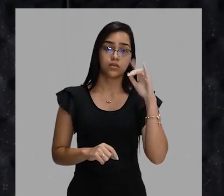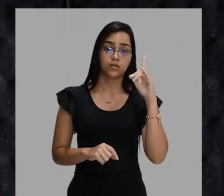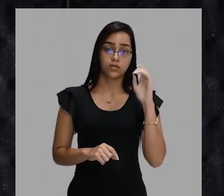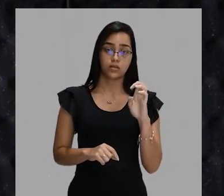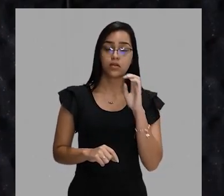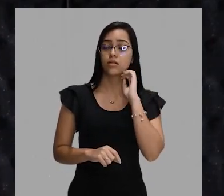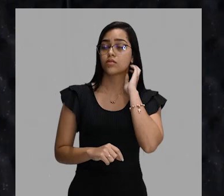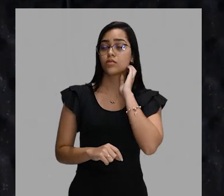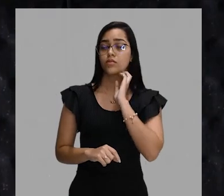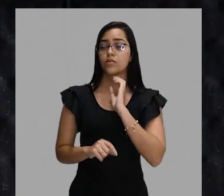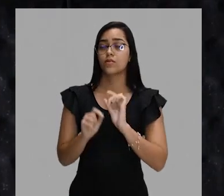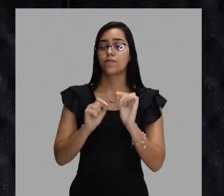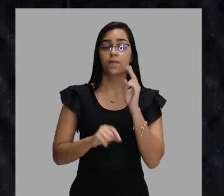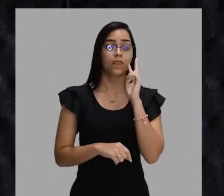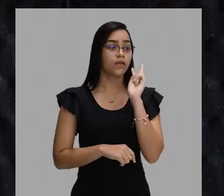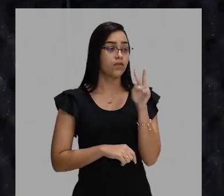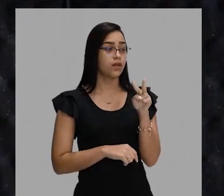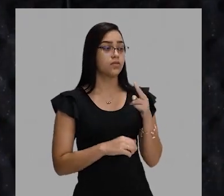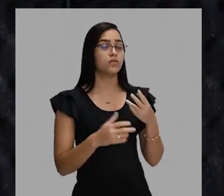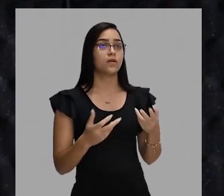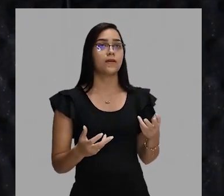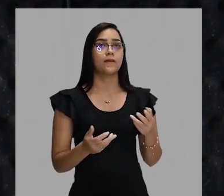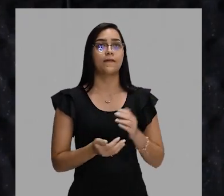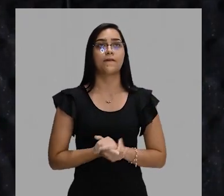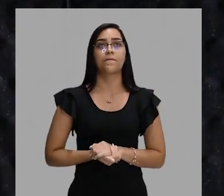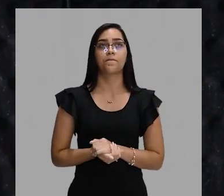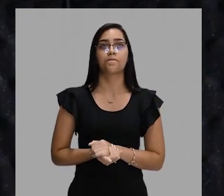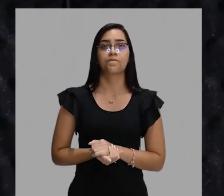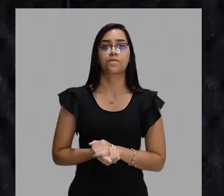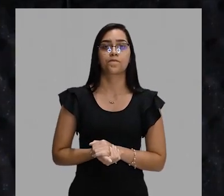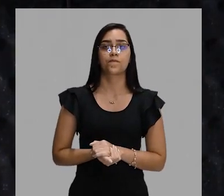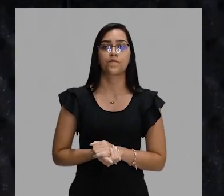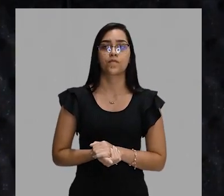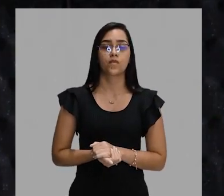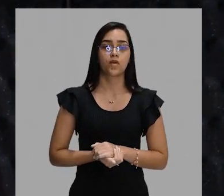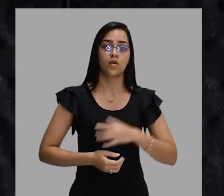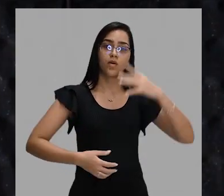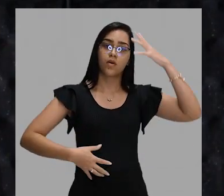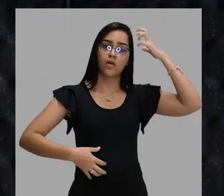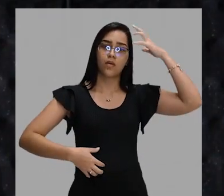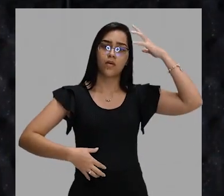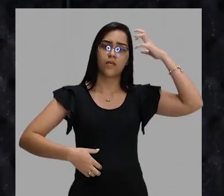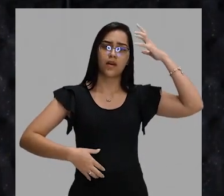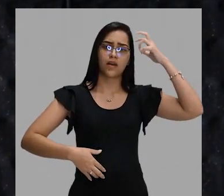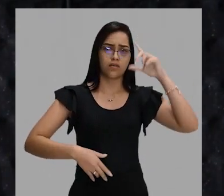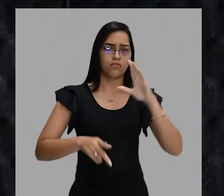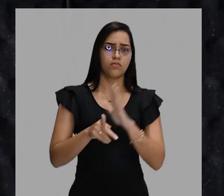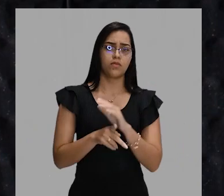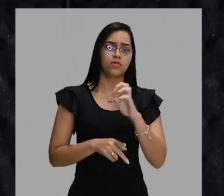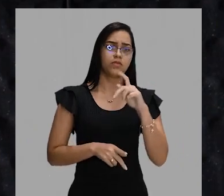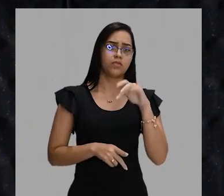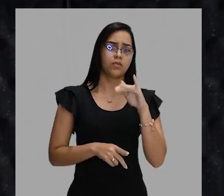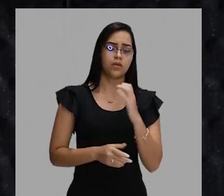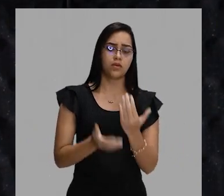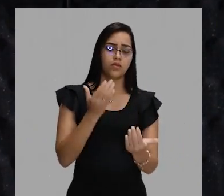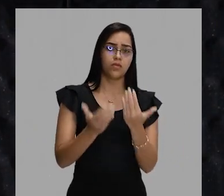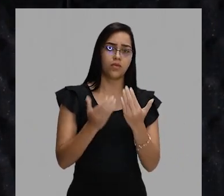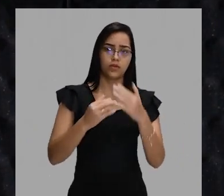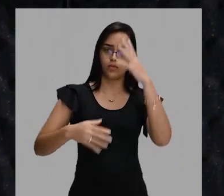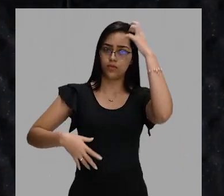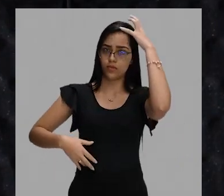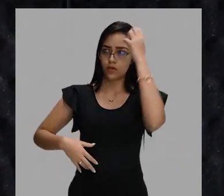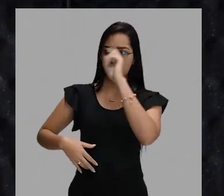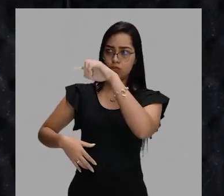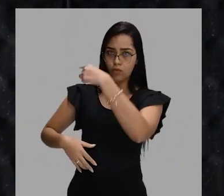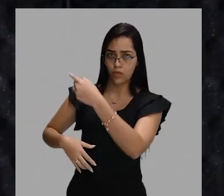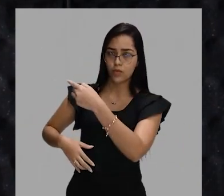indivíduos. Ora, se eu olho, por exemplo, para um macaco de uma determinada espécie e comparo com um macaco de